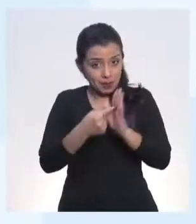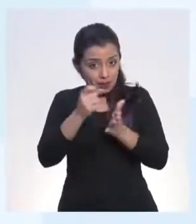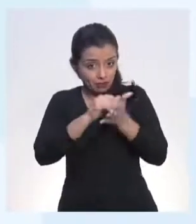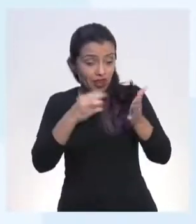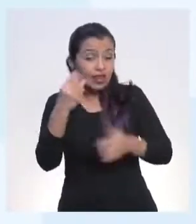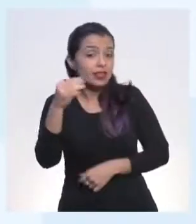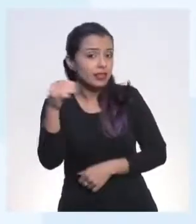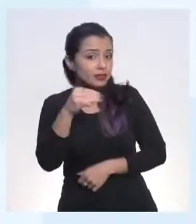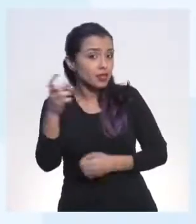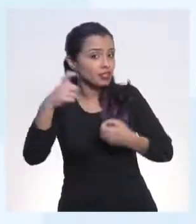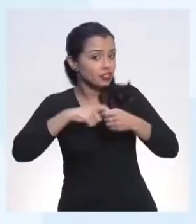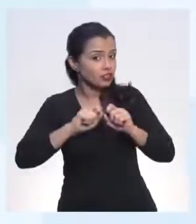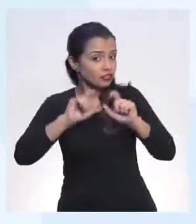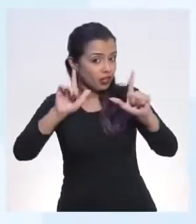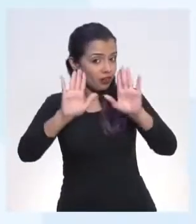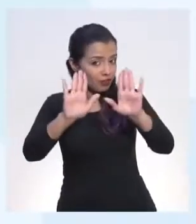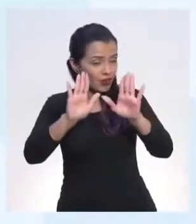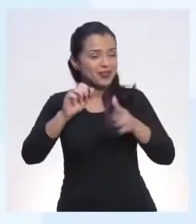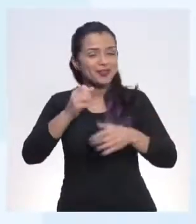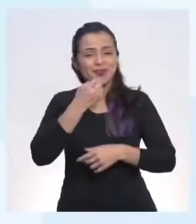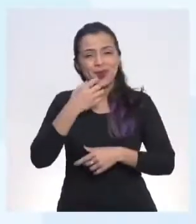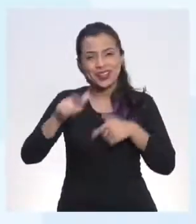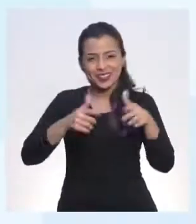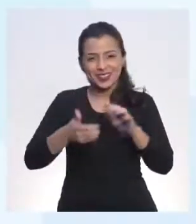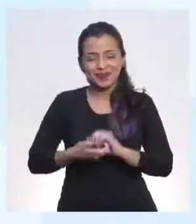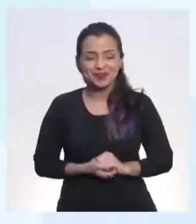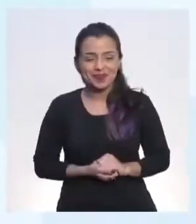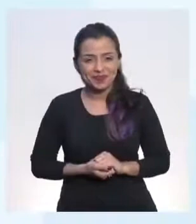vocês, a gente já retorna. Bom trabalho.